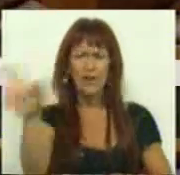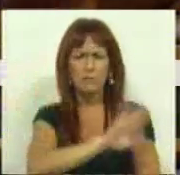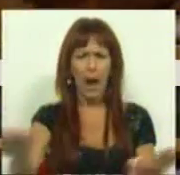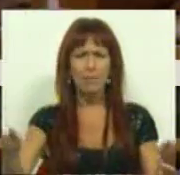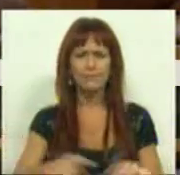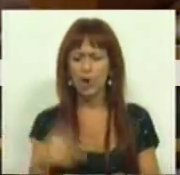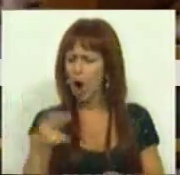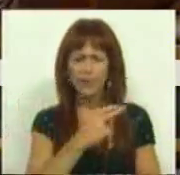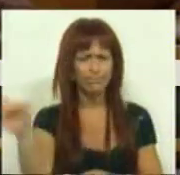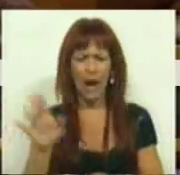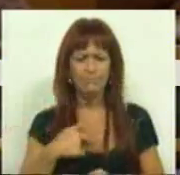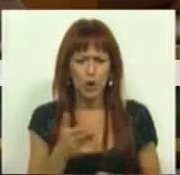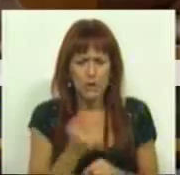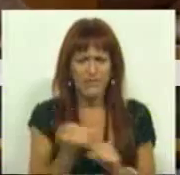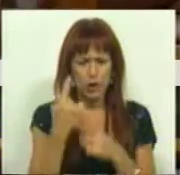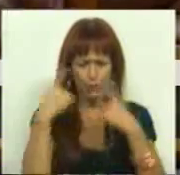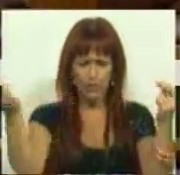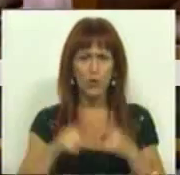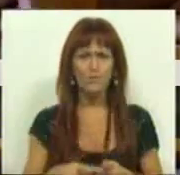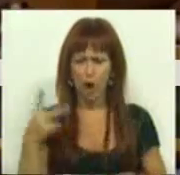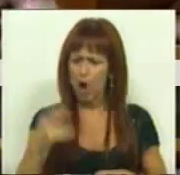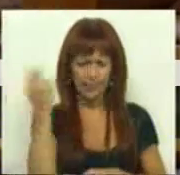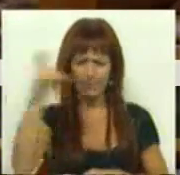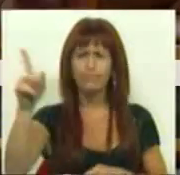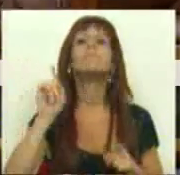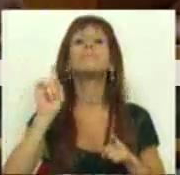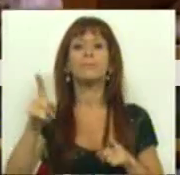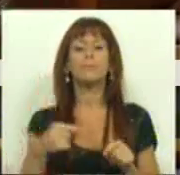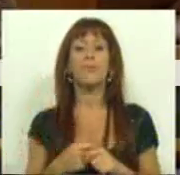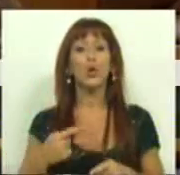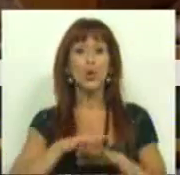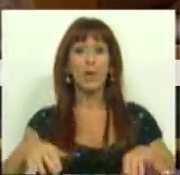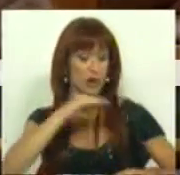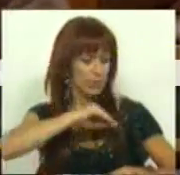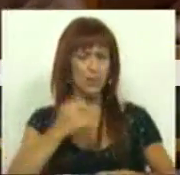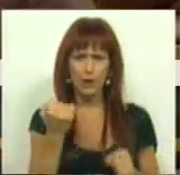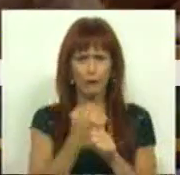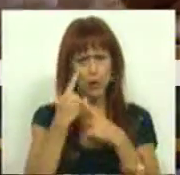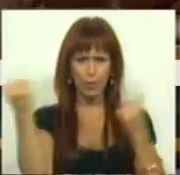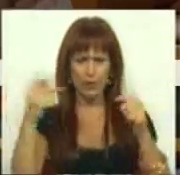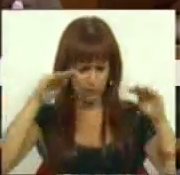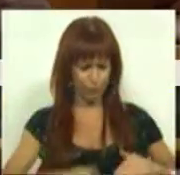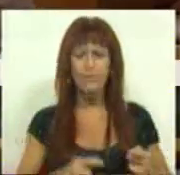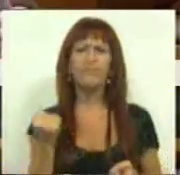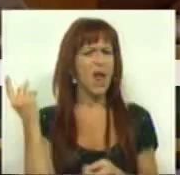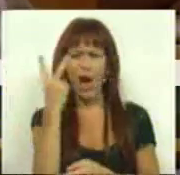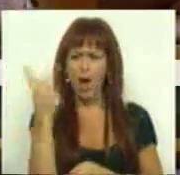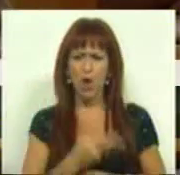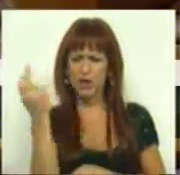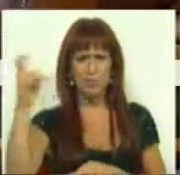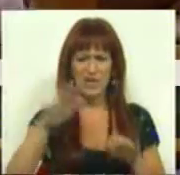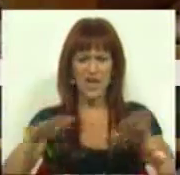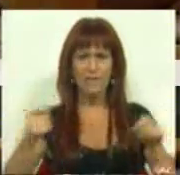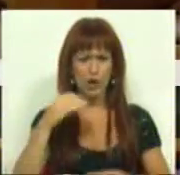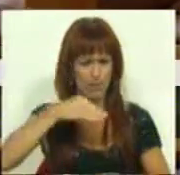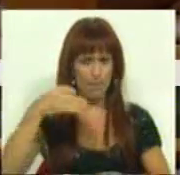vez. É para cortar de vez nos serviços públicos, é para cortar de vez nos níveis salariais da função pública, é para cortar de vez nos